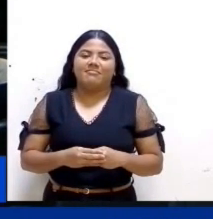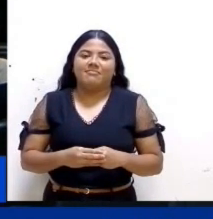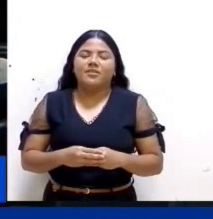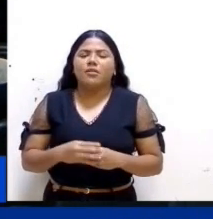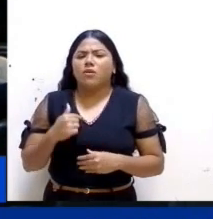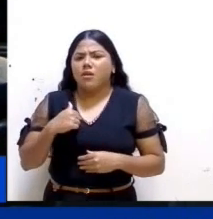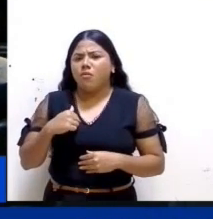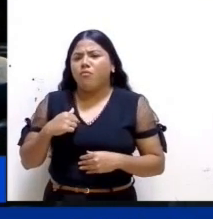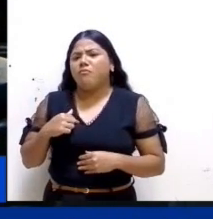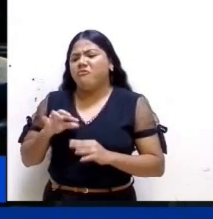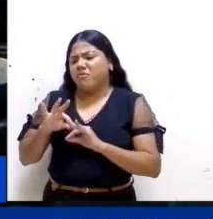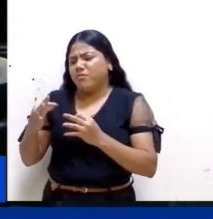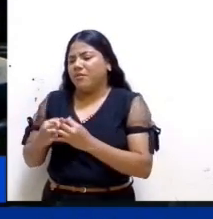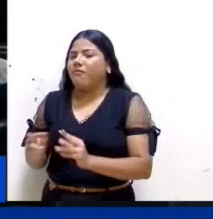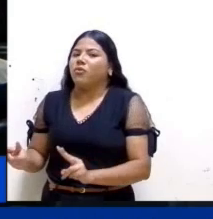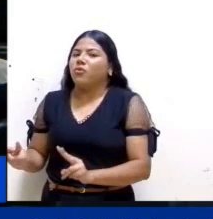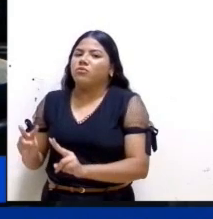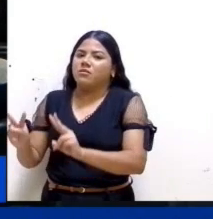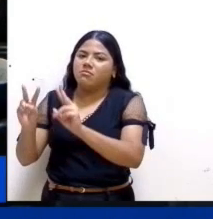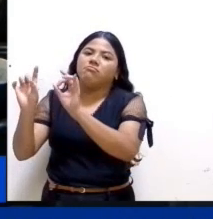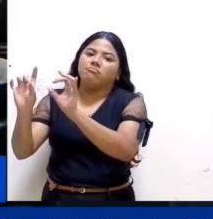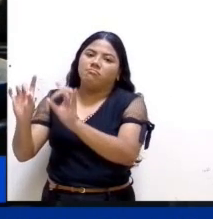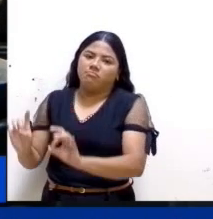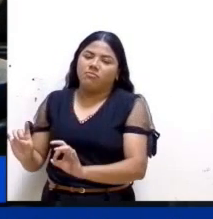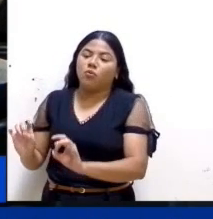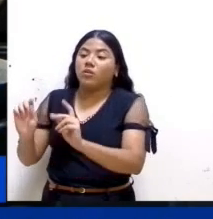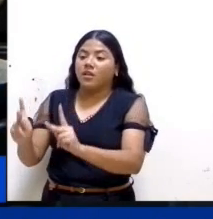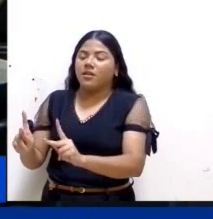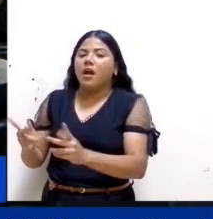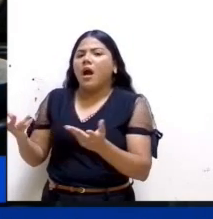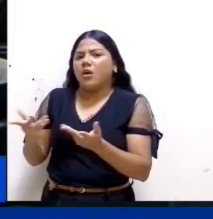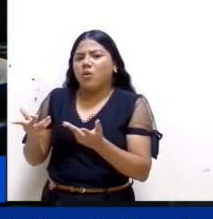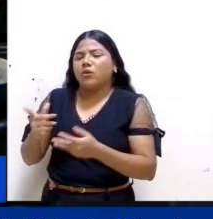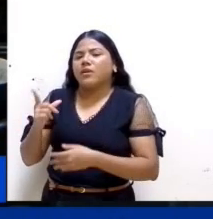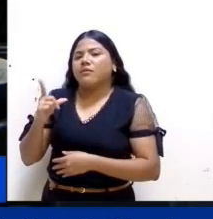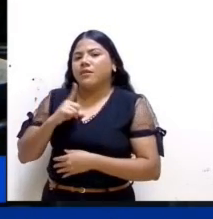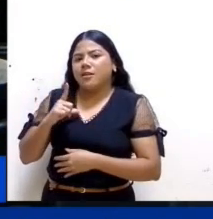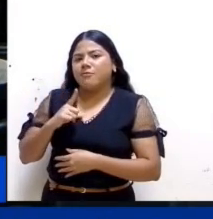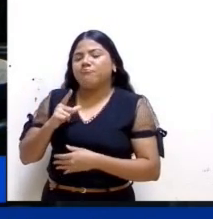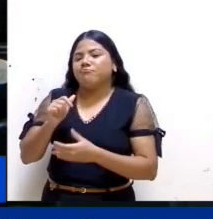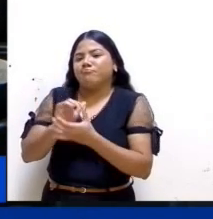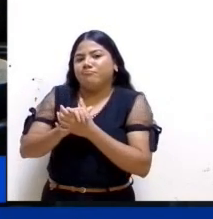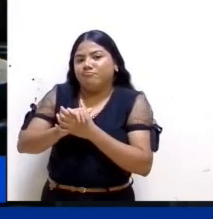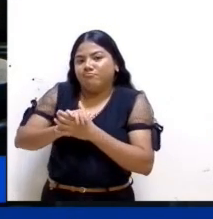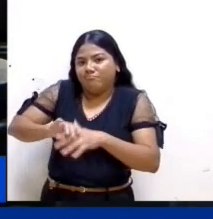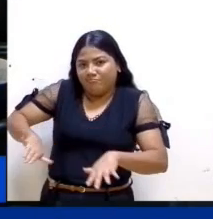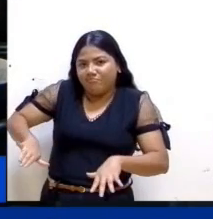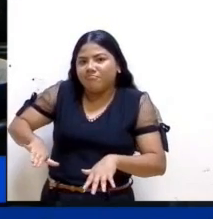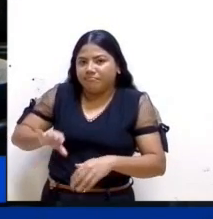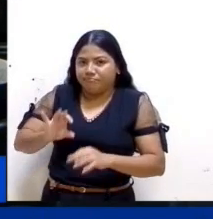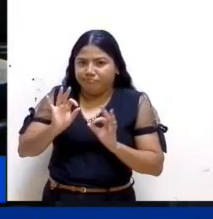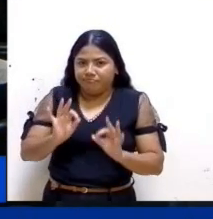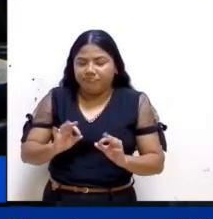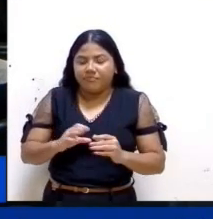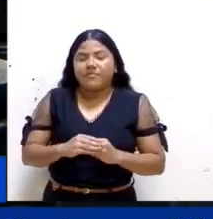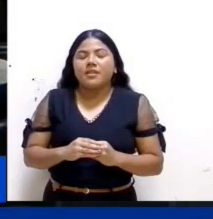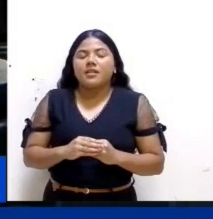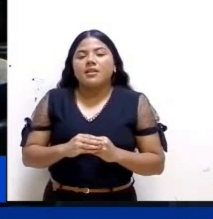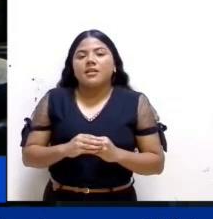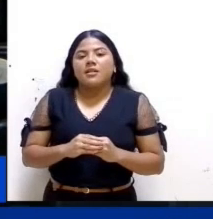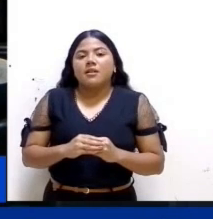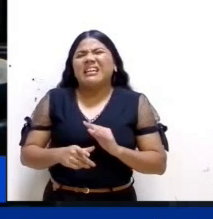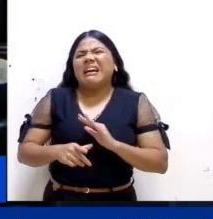muito a família. Já tem um divórcio no Brasil. Já tivemos uma época que não podia. Mas eu conto essa parte depois para